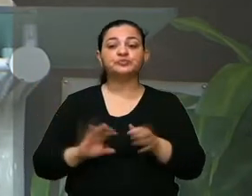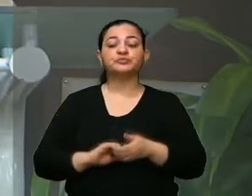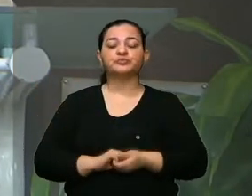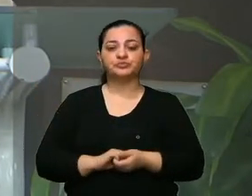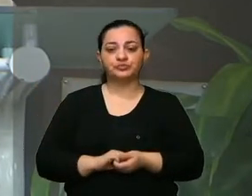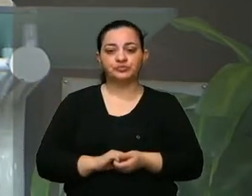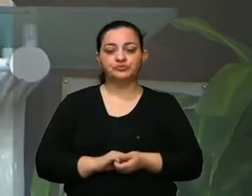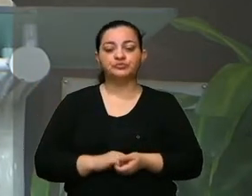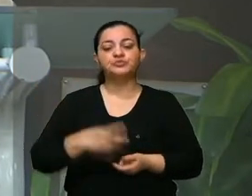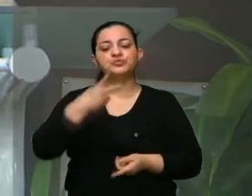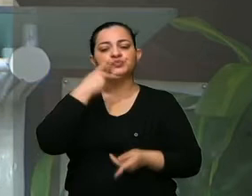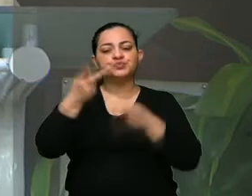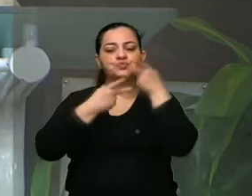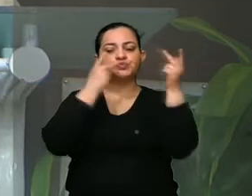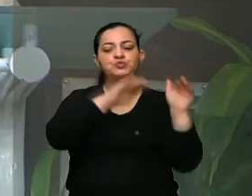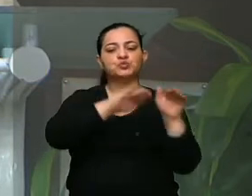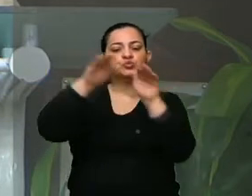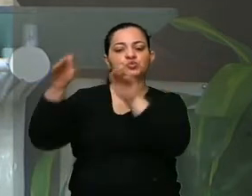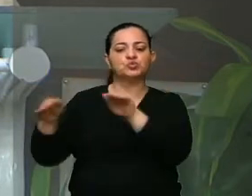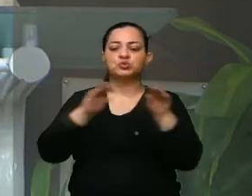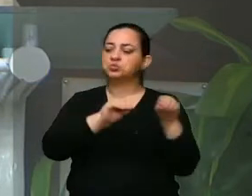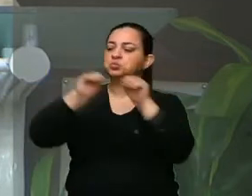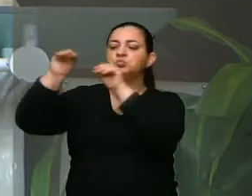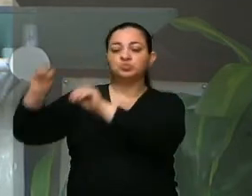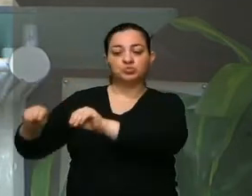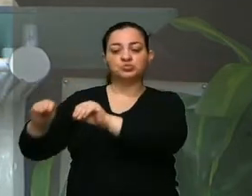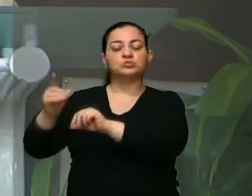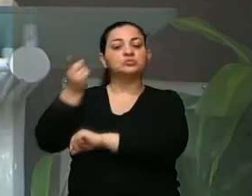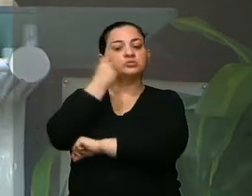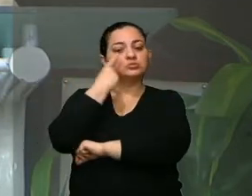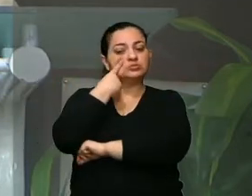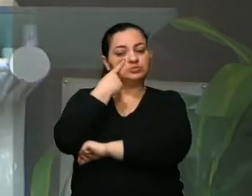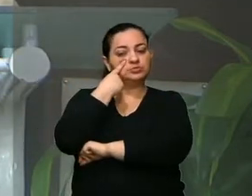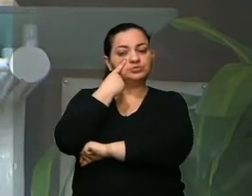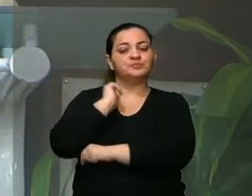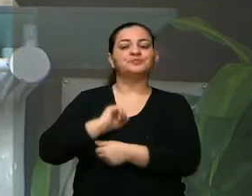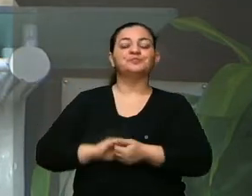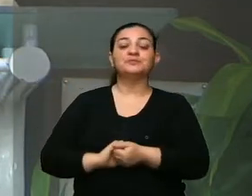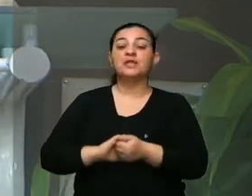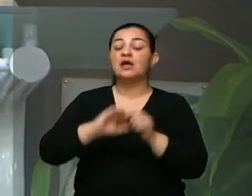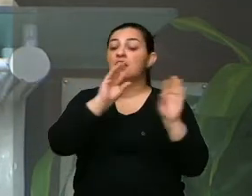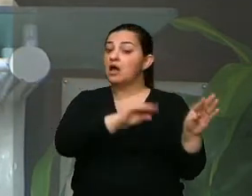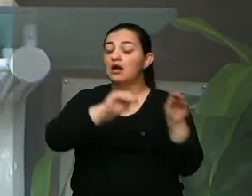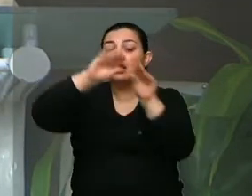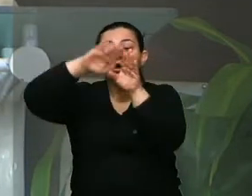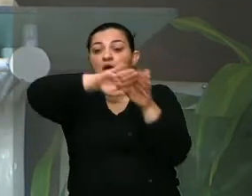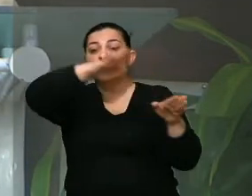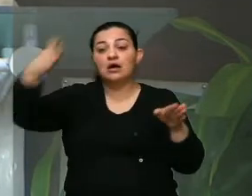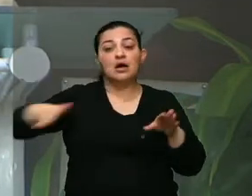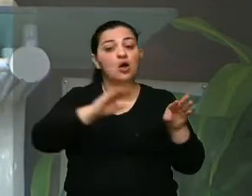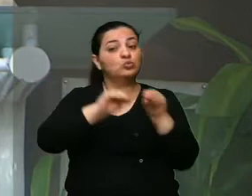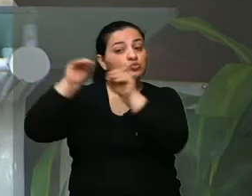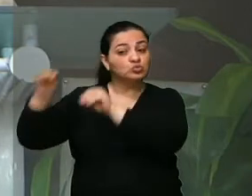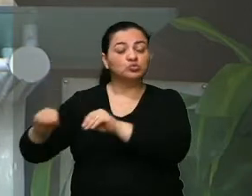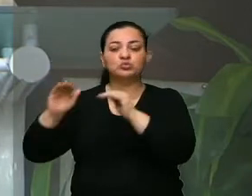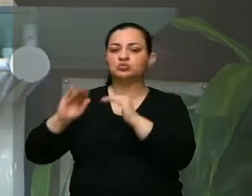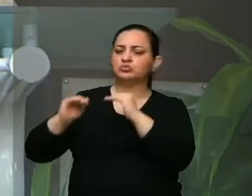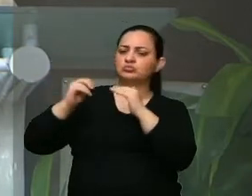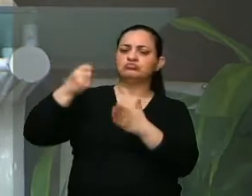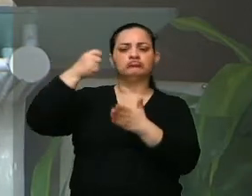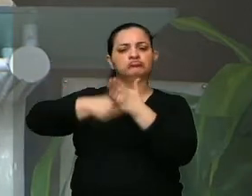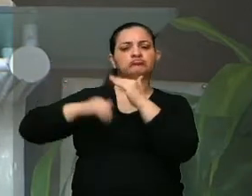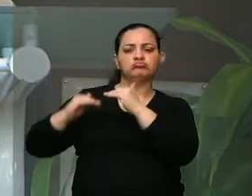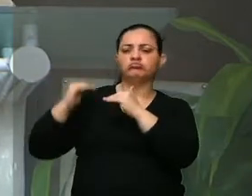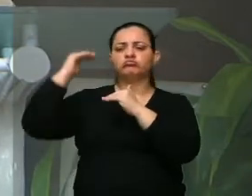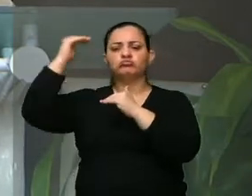diga esta montanha mowat tá vendo e ela mover a autoridade filhos de